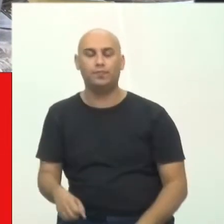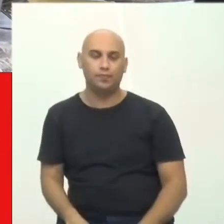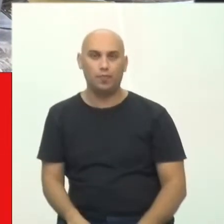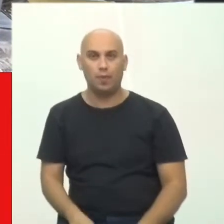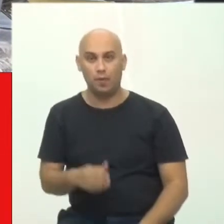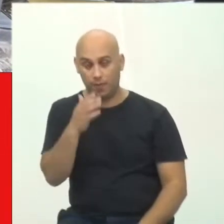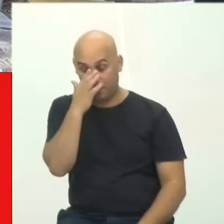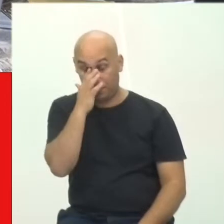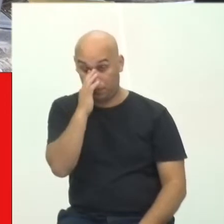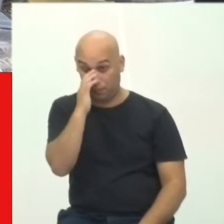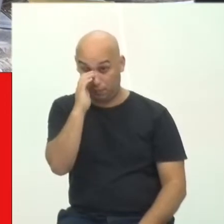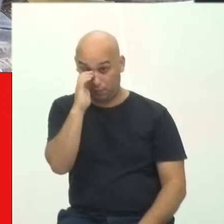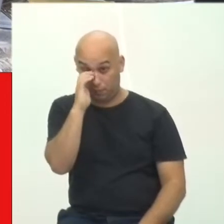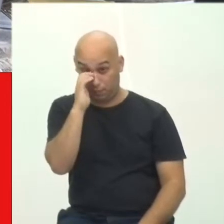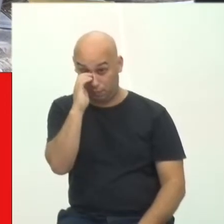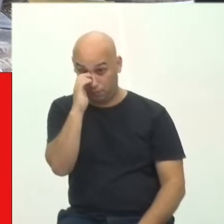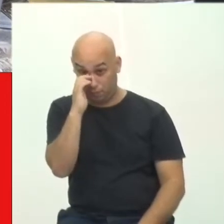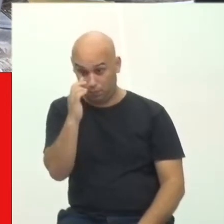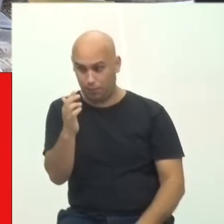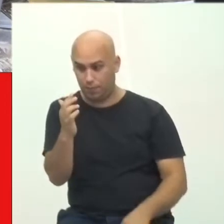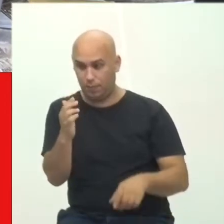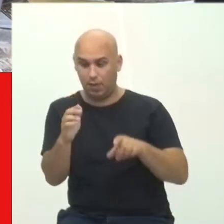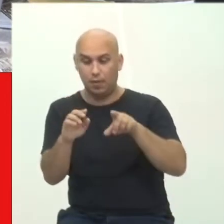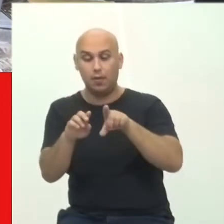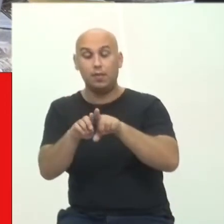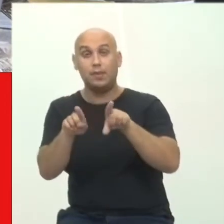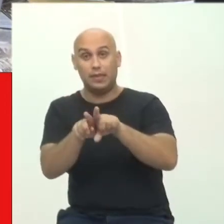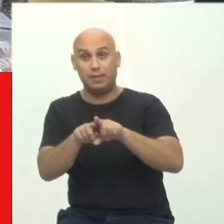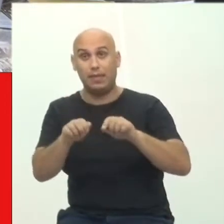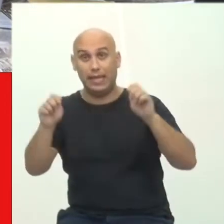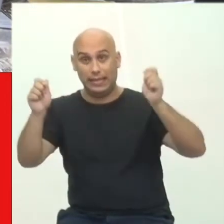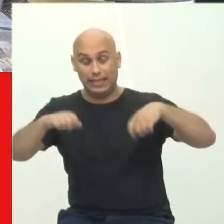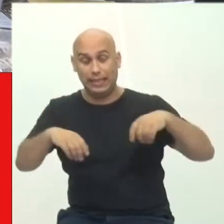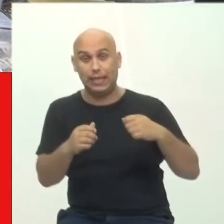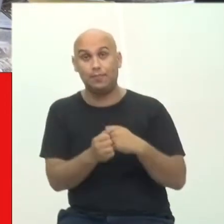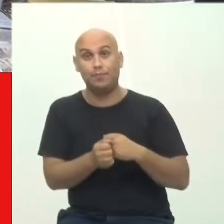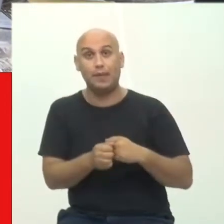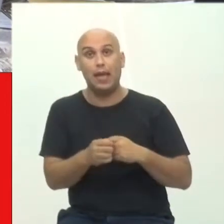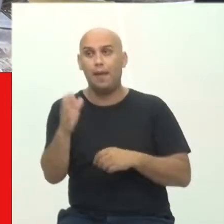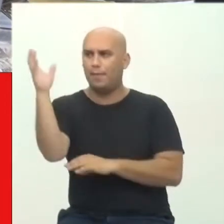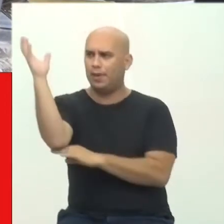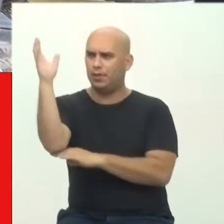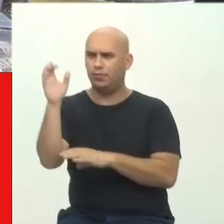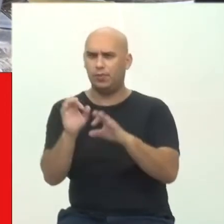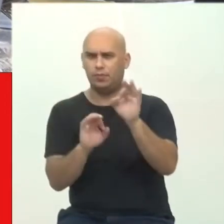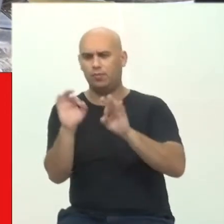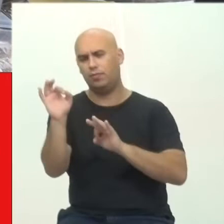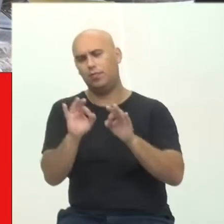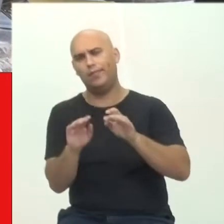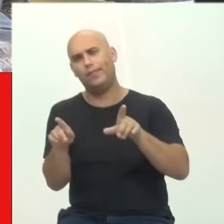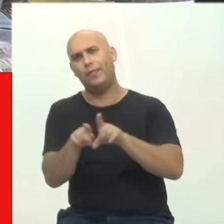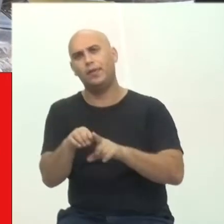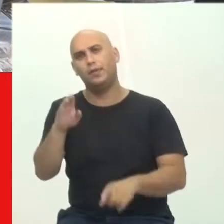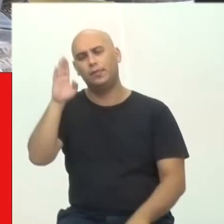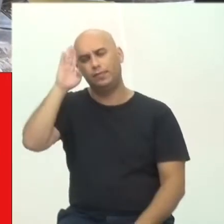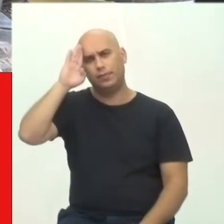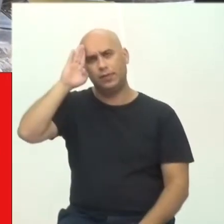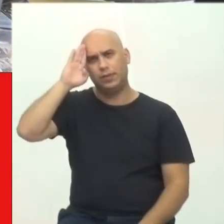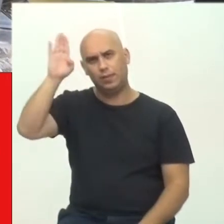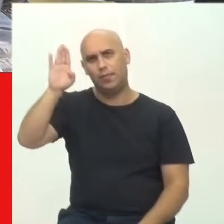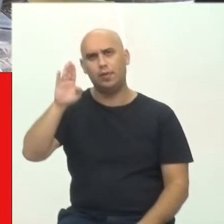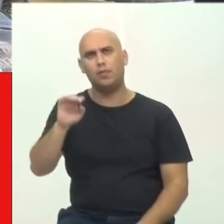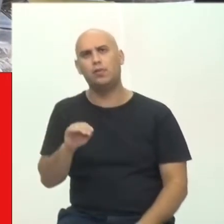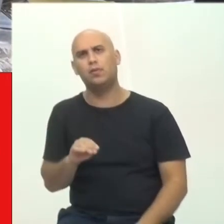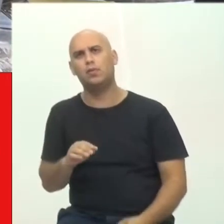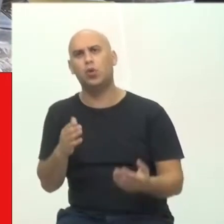para poder redesenhar a parte do Pinheirinho. Acredito que ali foi o principal ponto, tá, que vai ter,